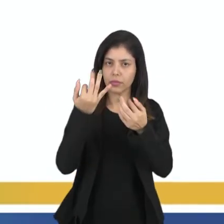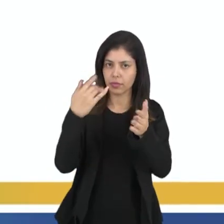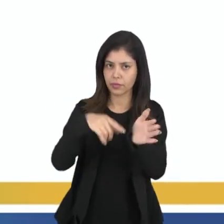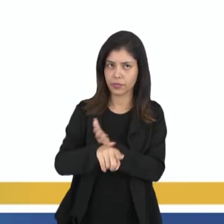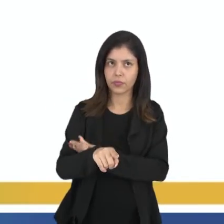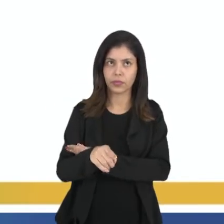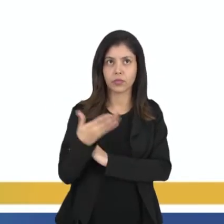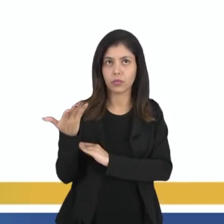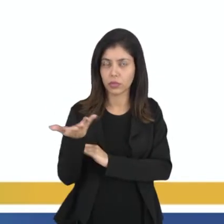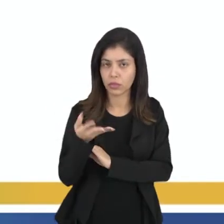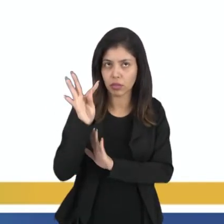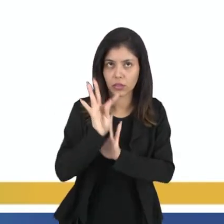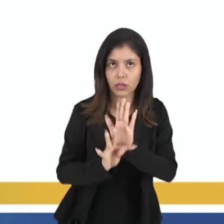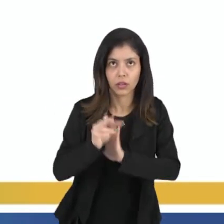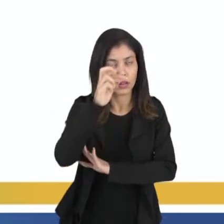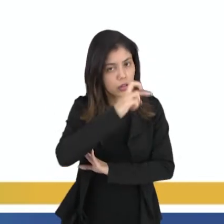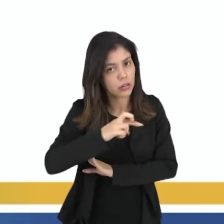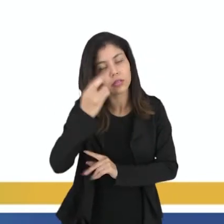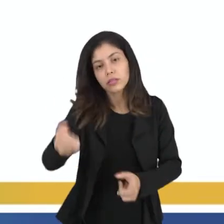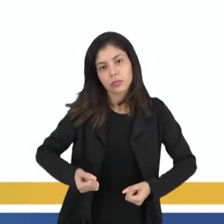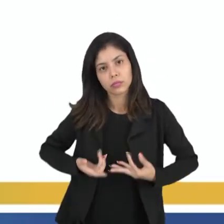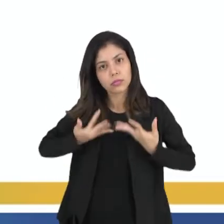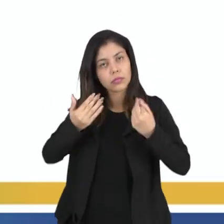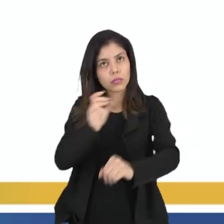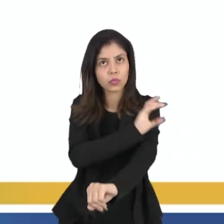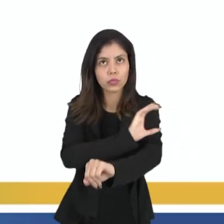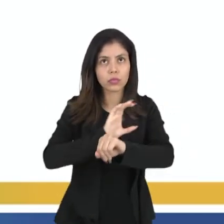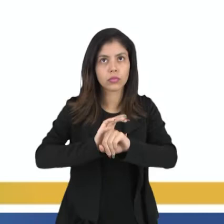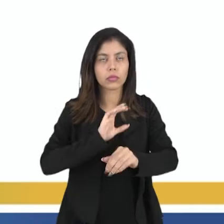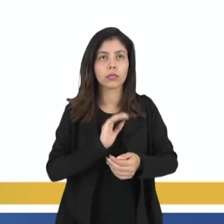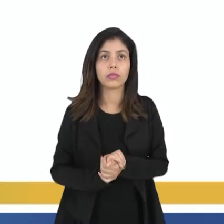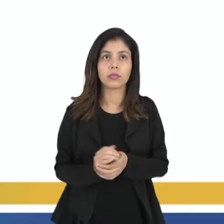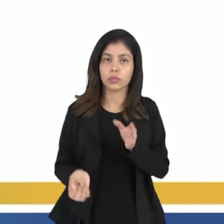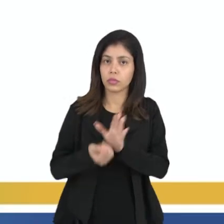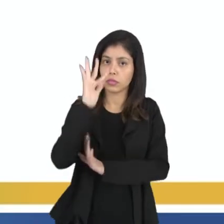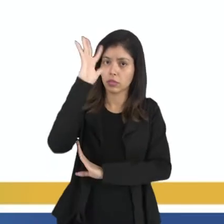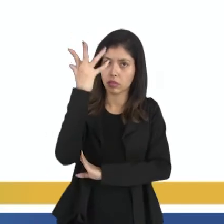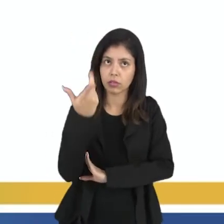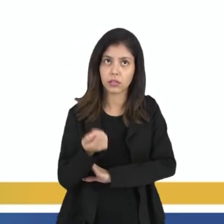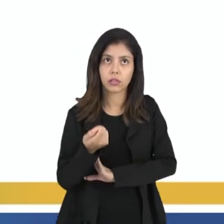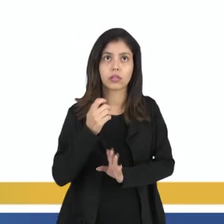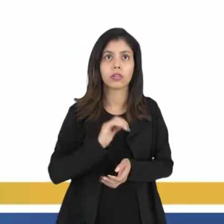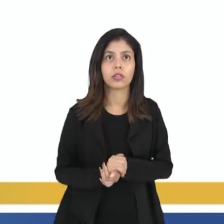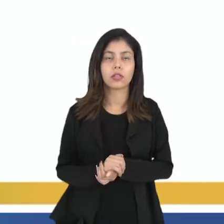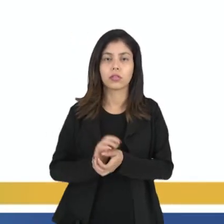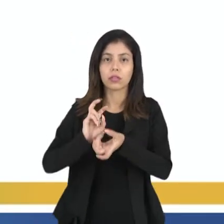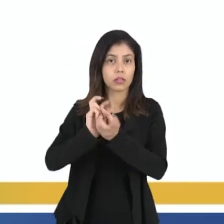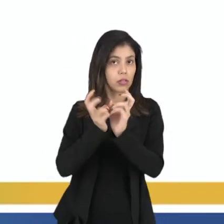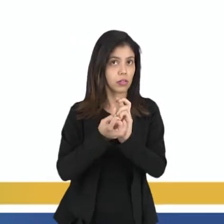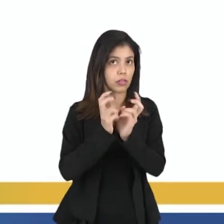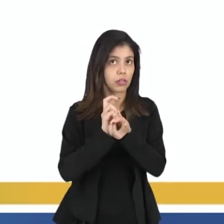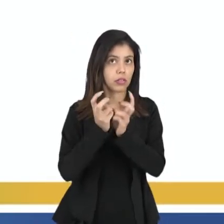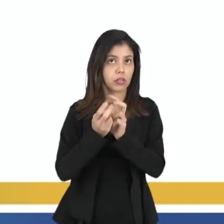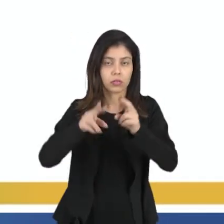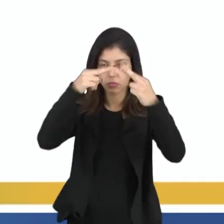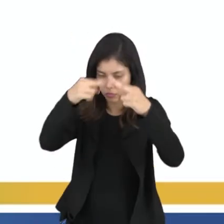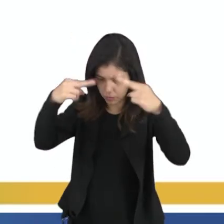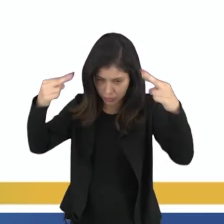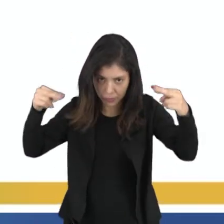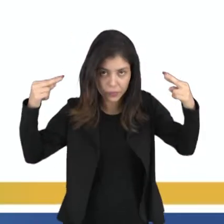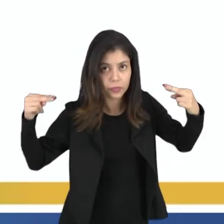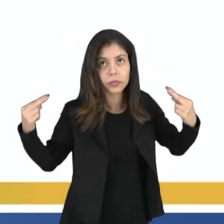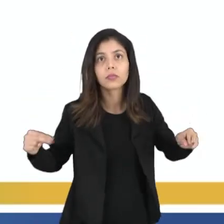questão. Com base no texto, a análise de manifestações culturais de origem africana, como a capoeira